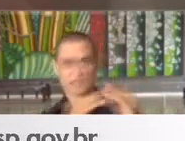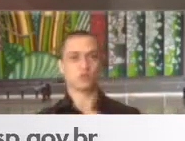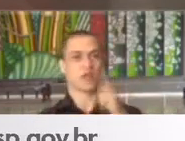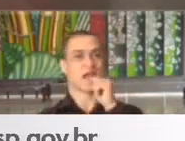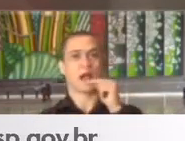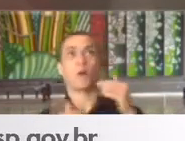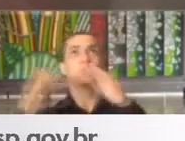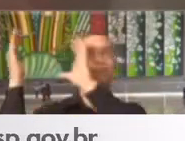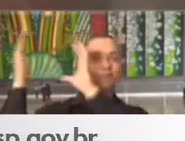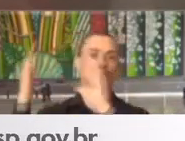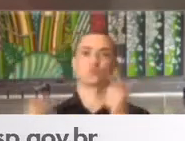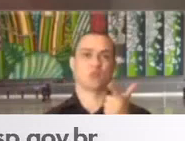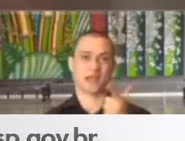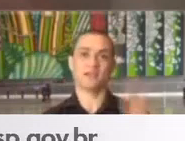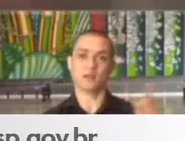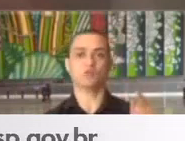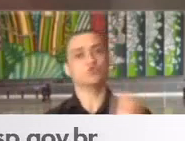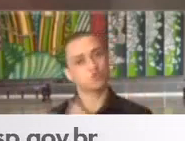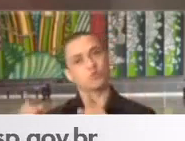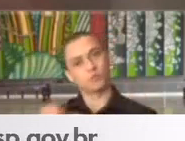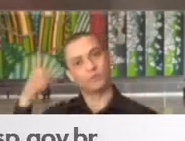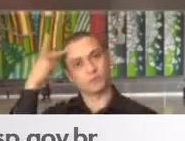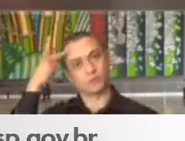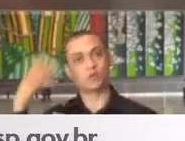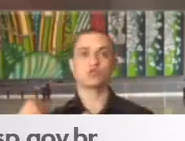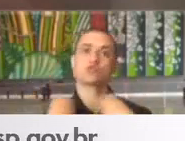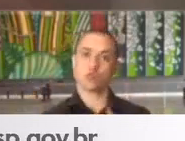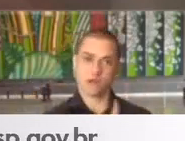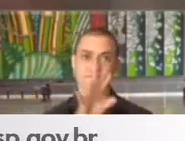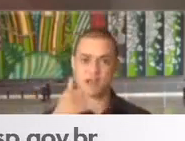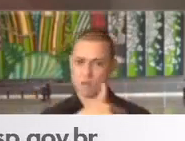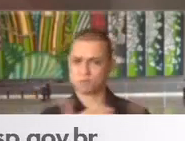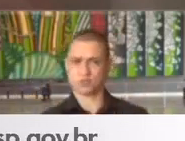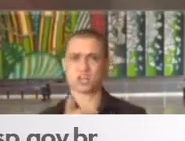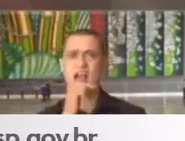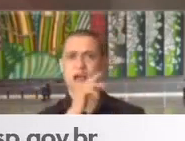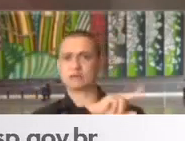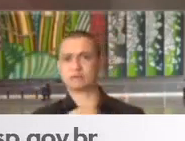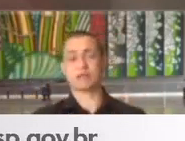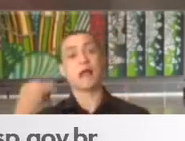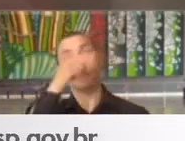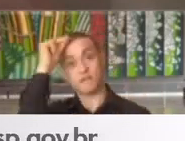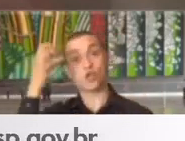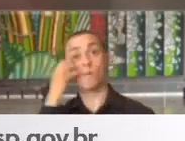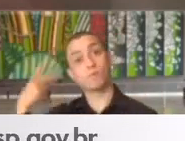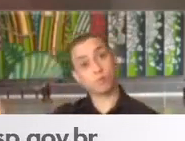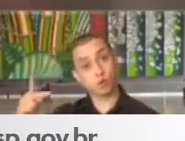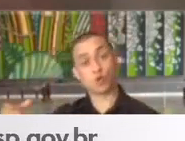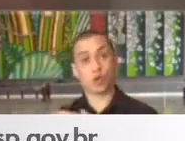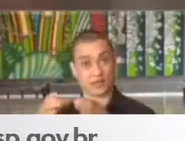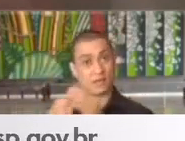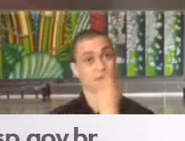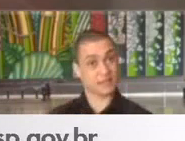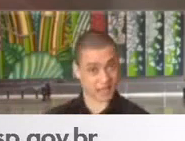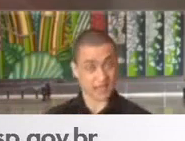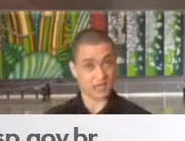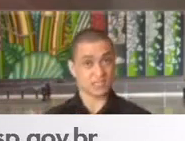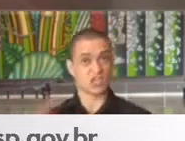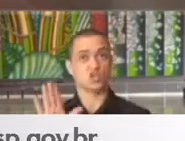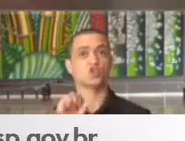conjunto com a Prefeitura de São Paulo, a Prefeitura de Bruno Covas e a sua equipe de assistência